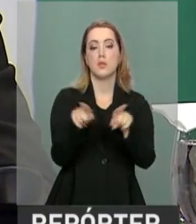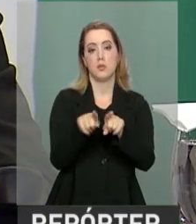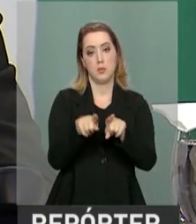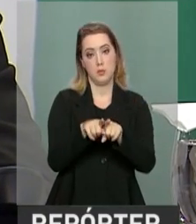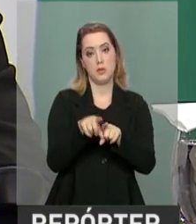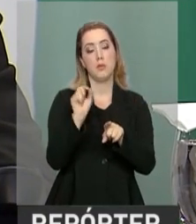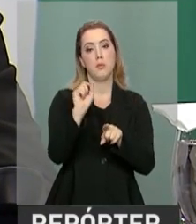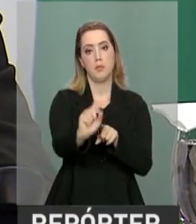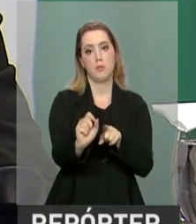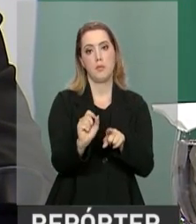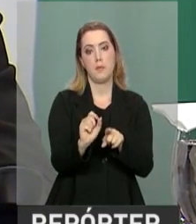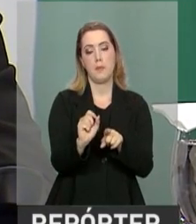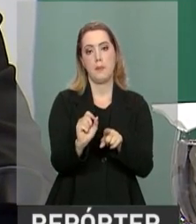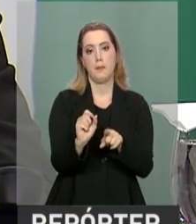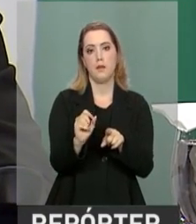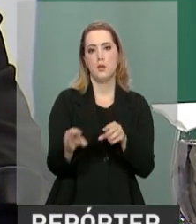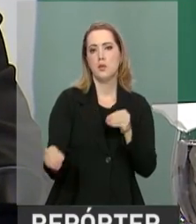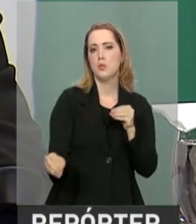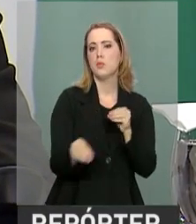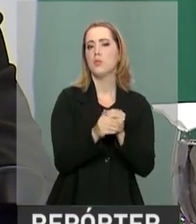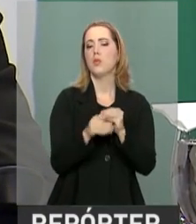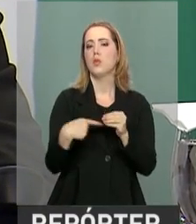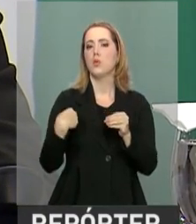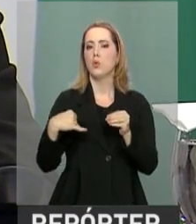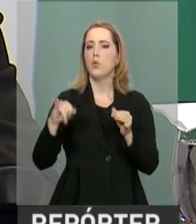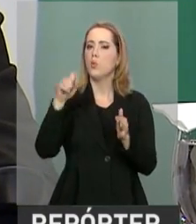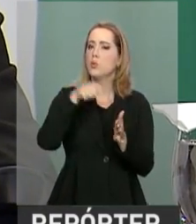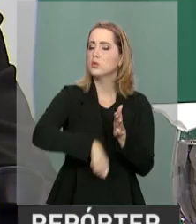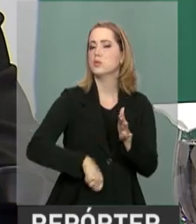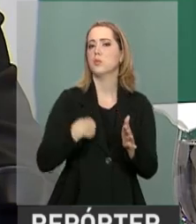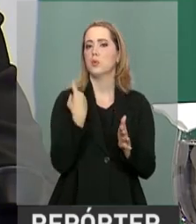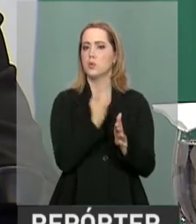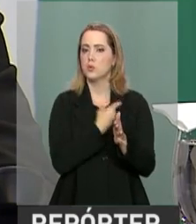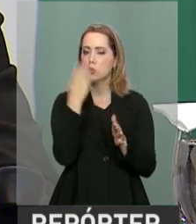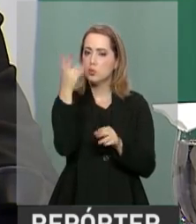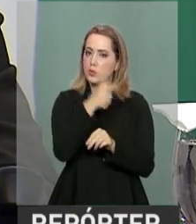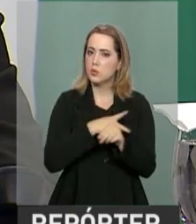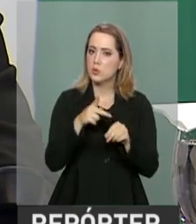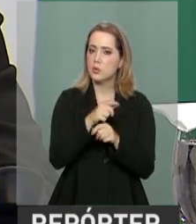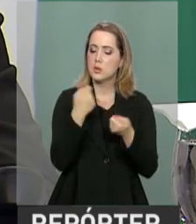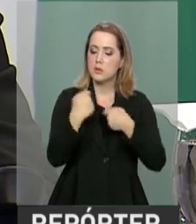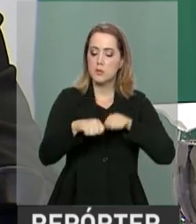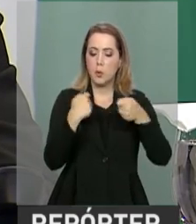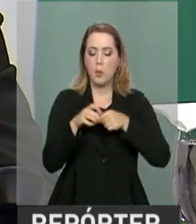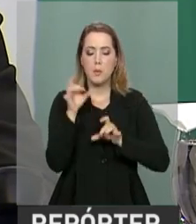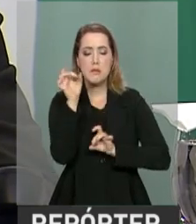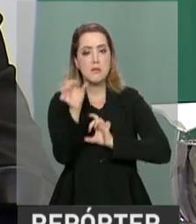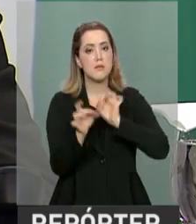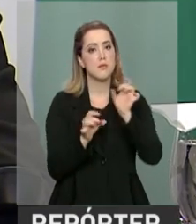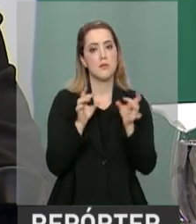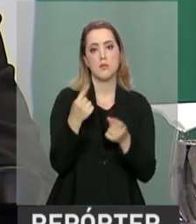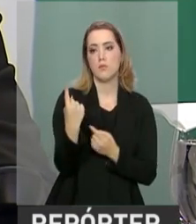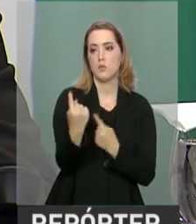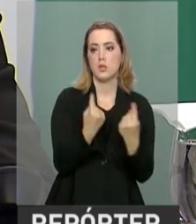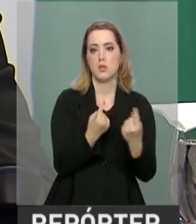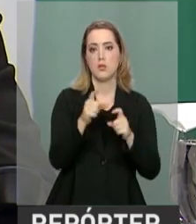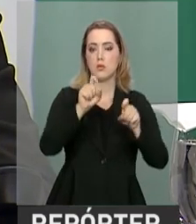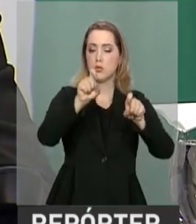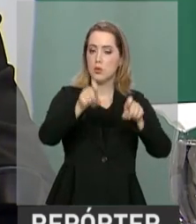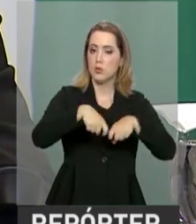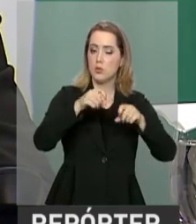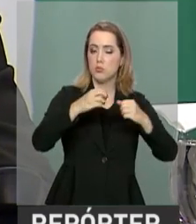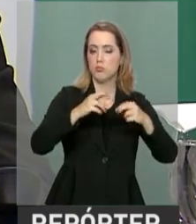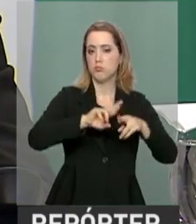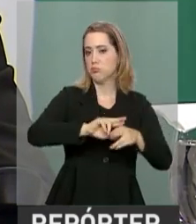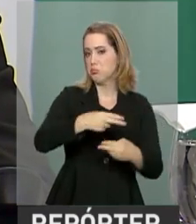também a adequação de nossa estrutura tarifária às necessidades específicas dos setores produtivos